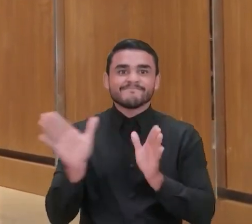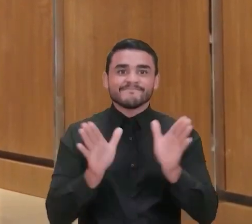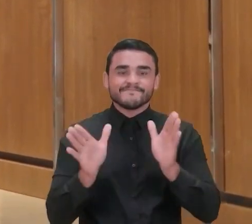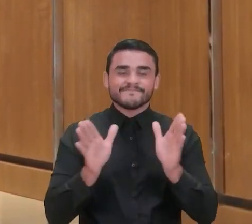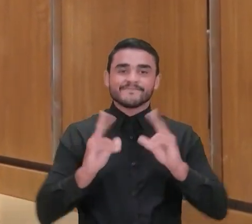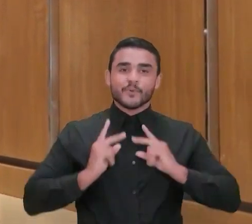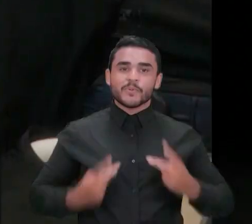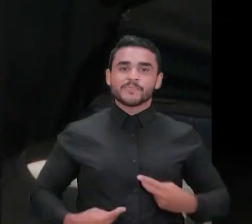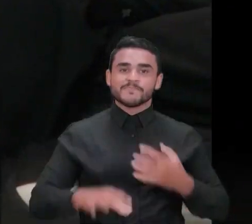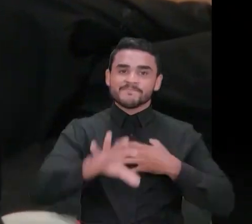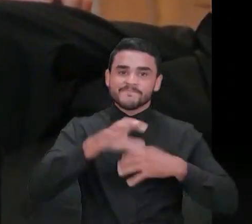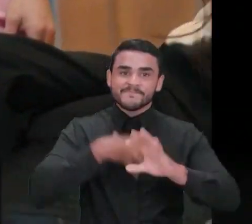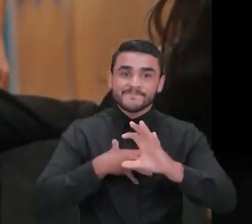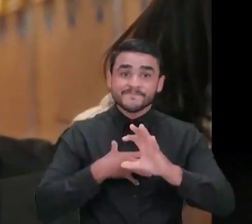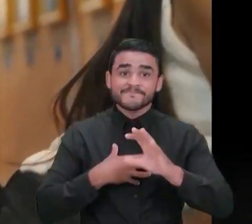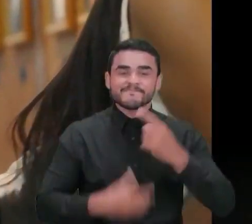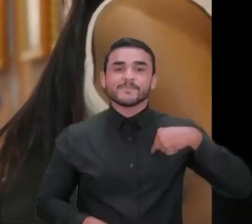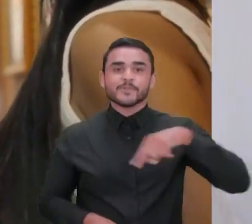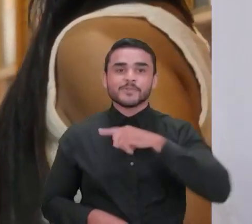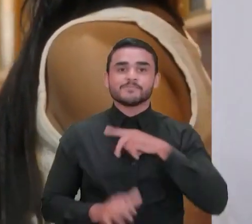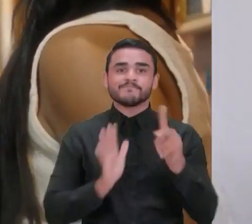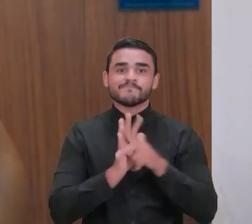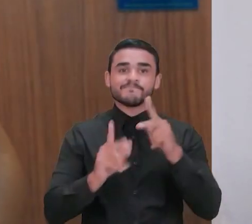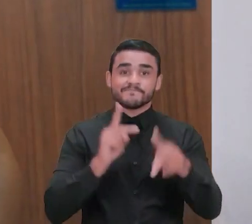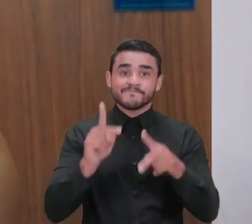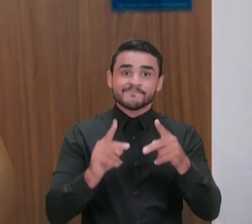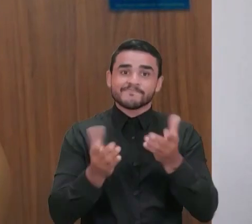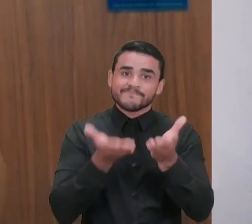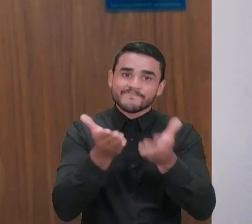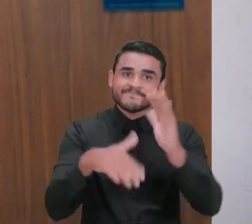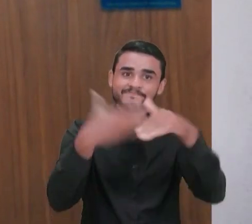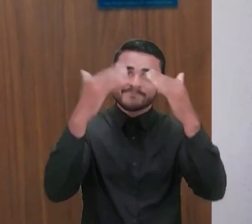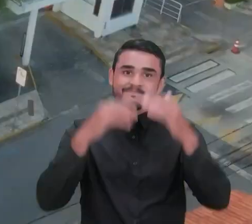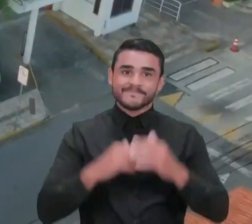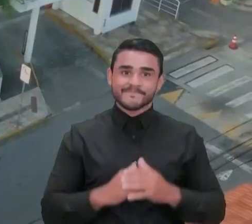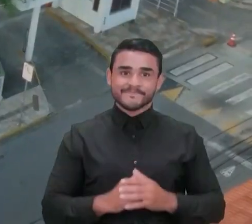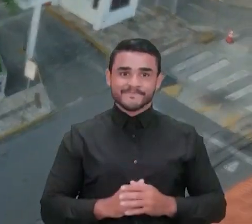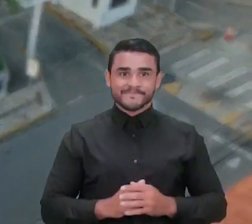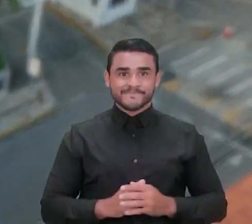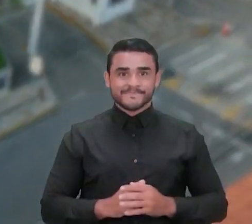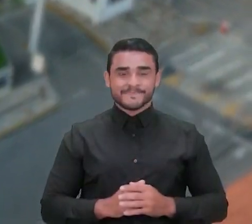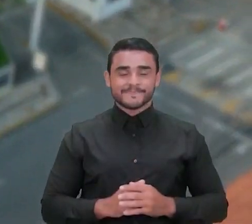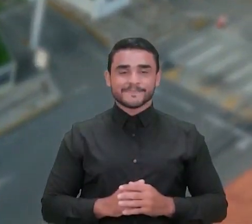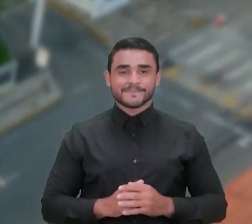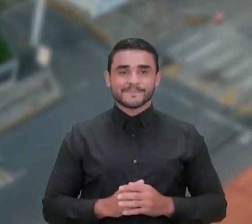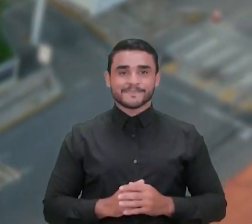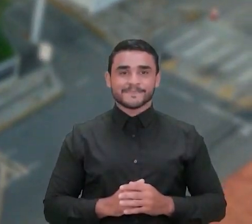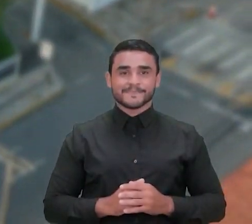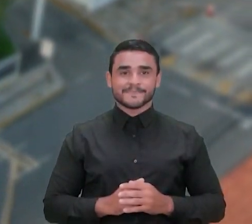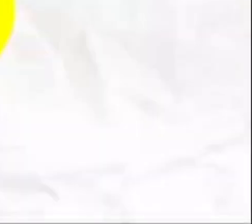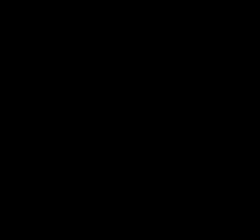humana, mais nossa, porque quando a cidade cuida de todos, todo mundo avança.